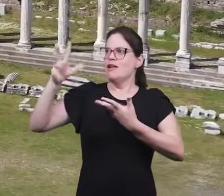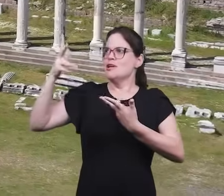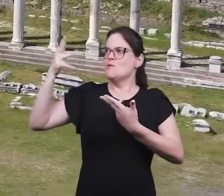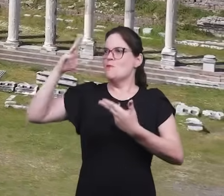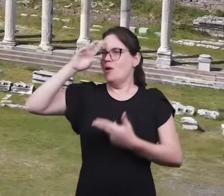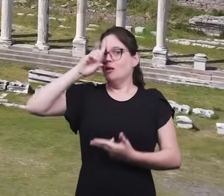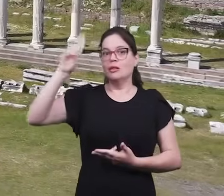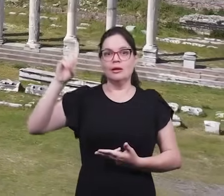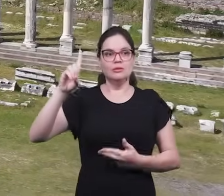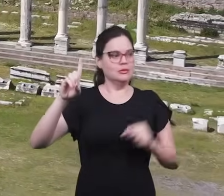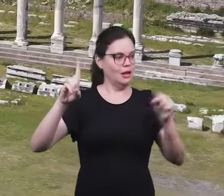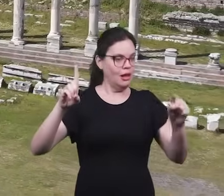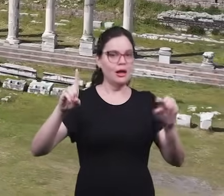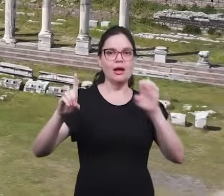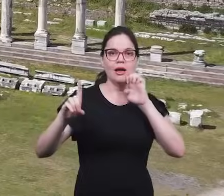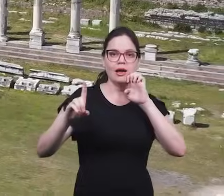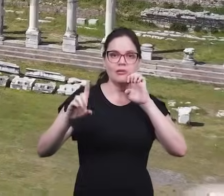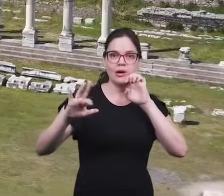cá,